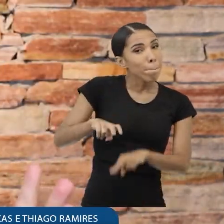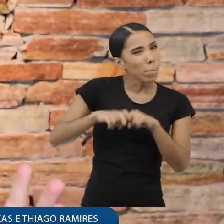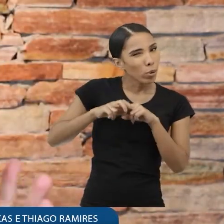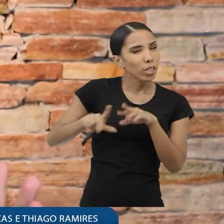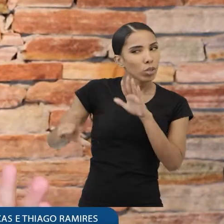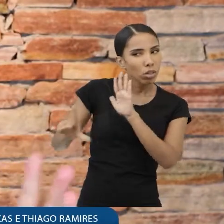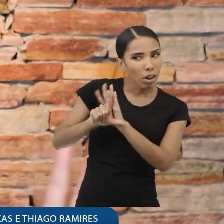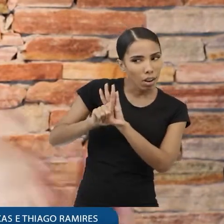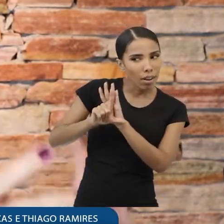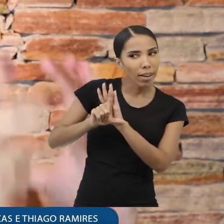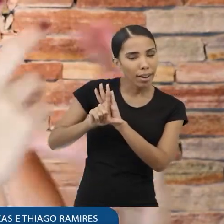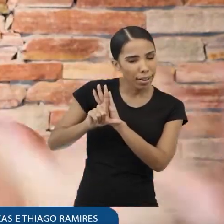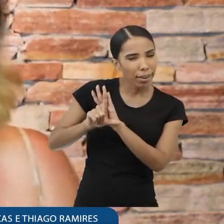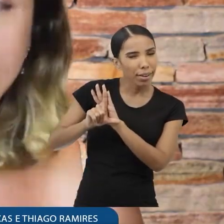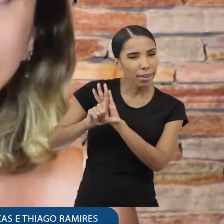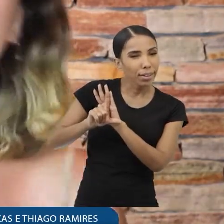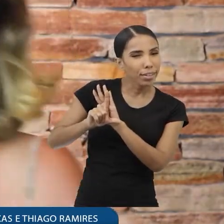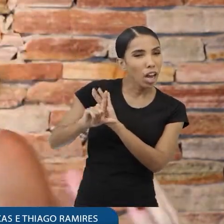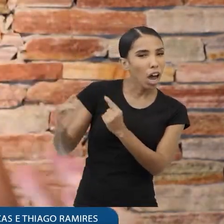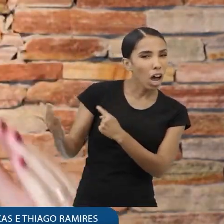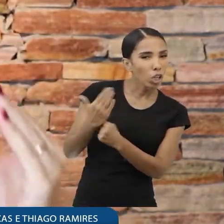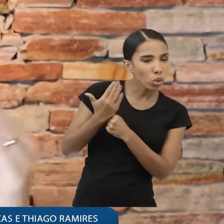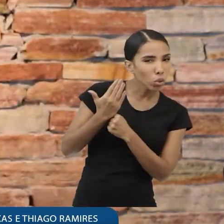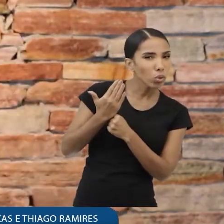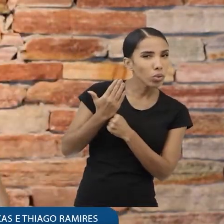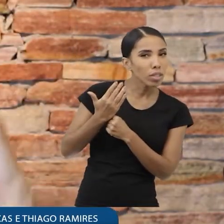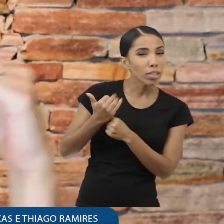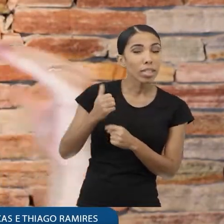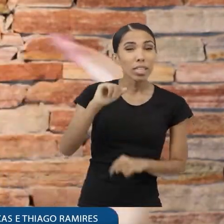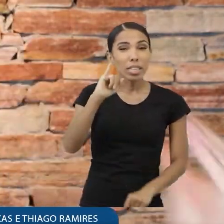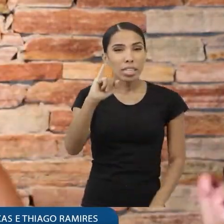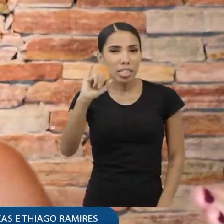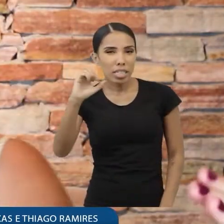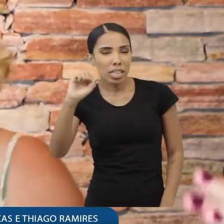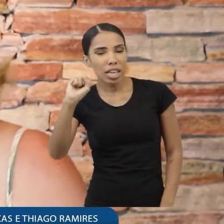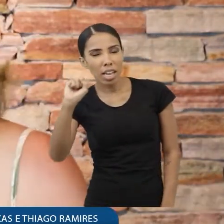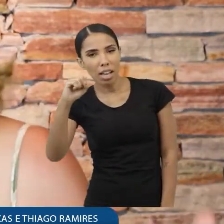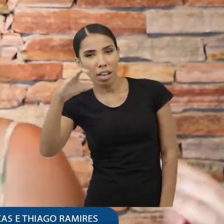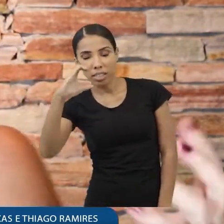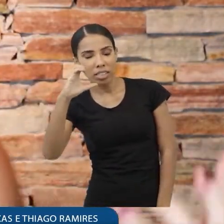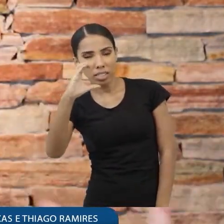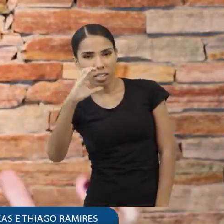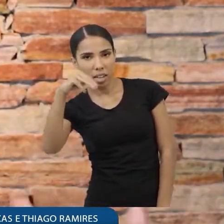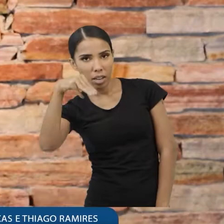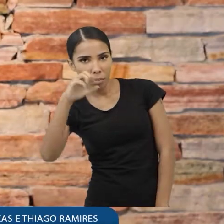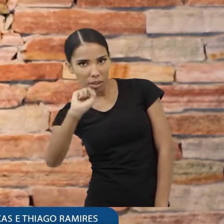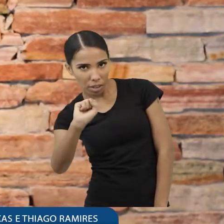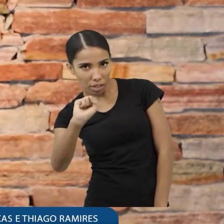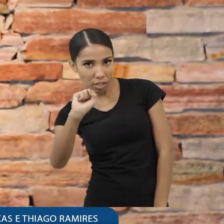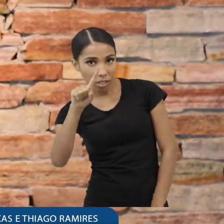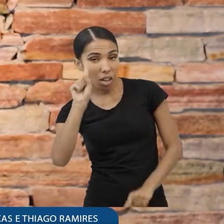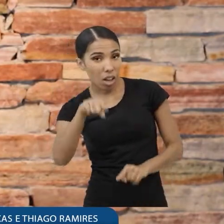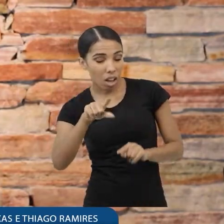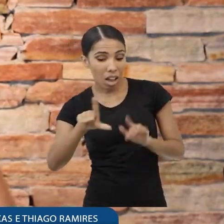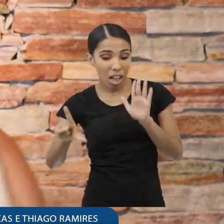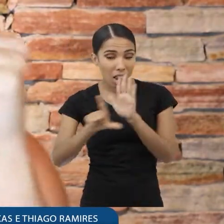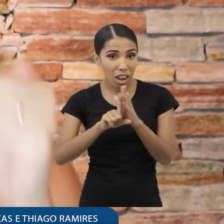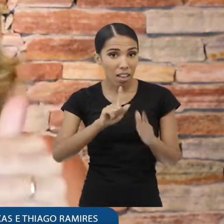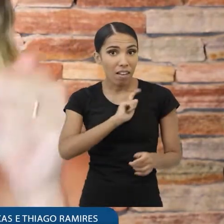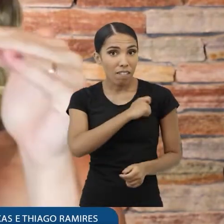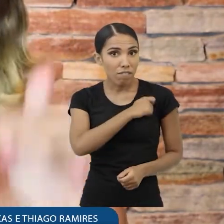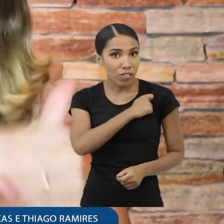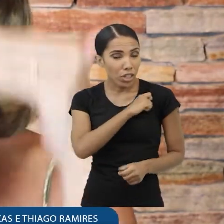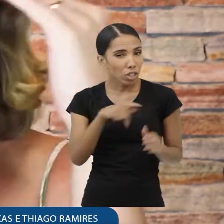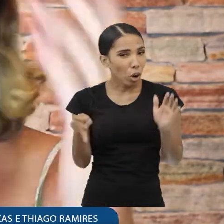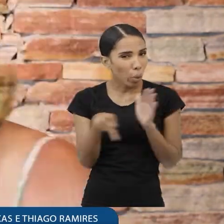Lei de Incentivo Fiscal Federal, ou se são empresas que pagam muito ICMS, então elas estão dentro da caixinha das leis de